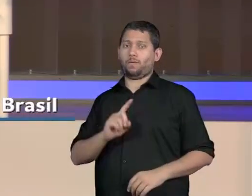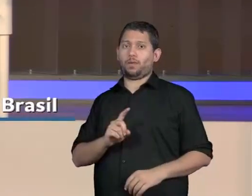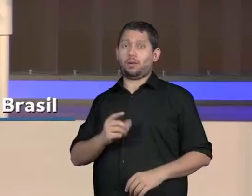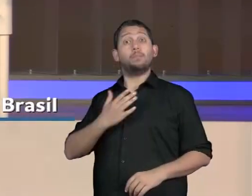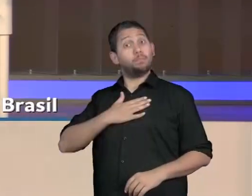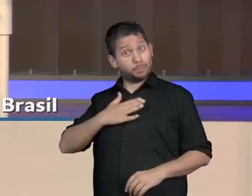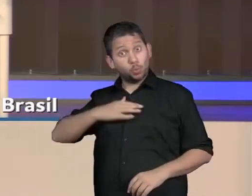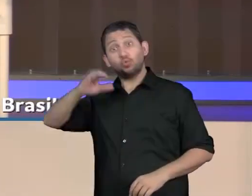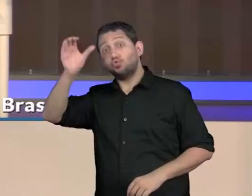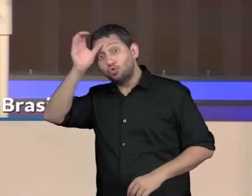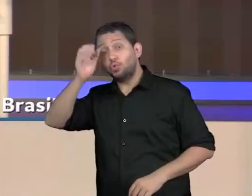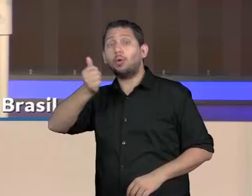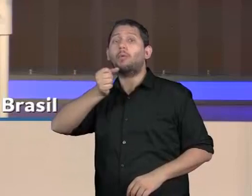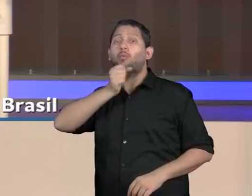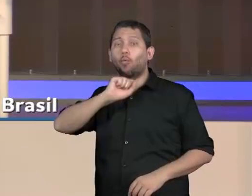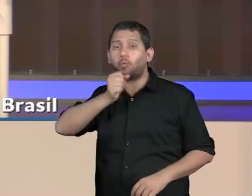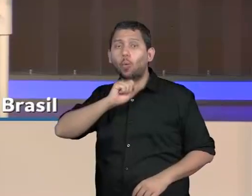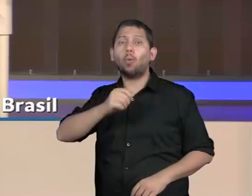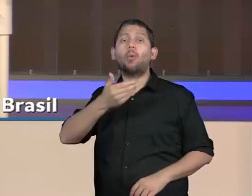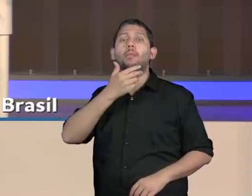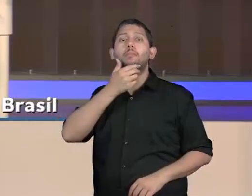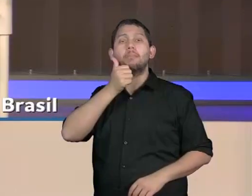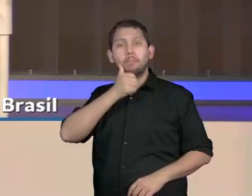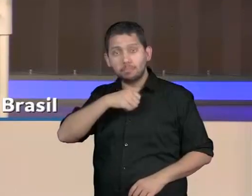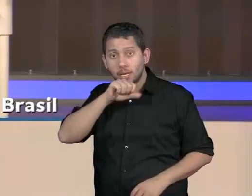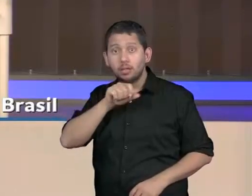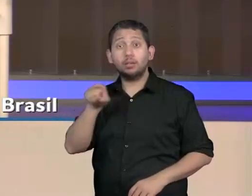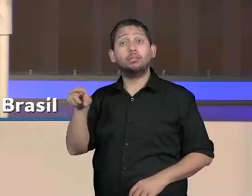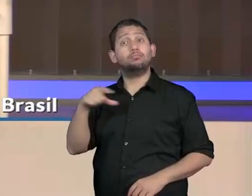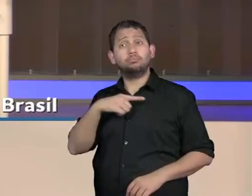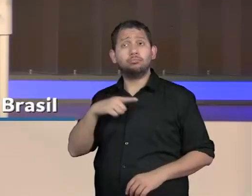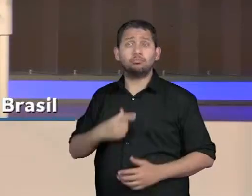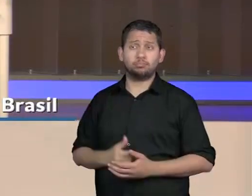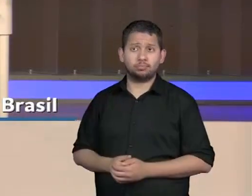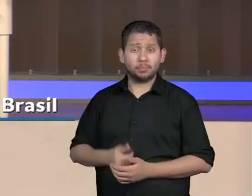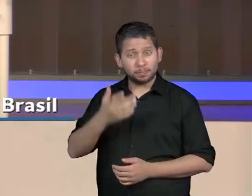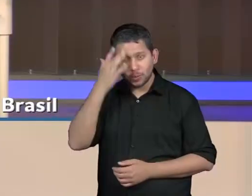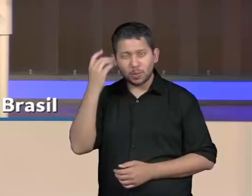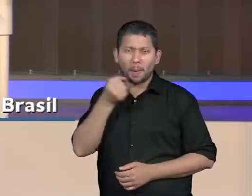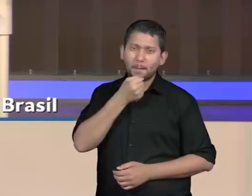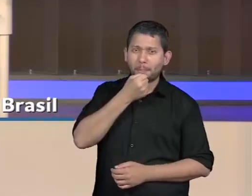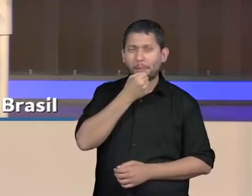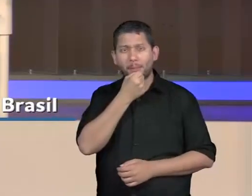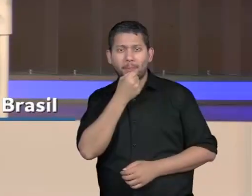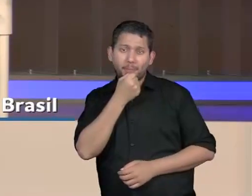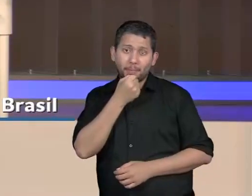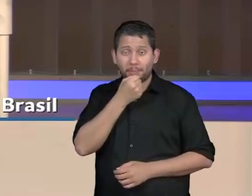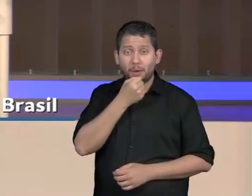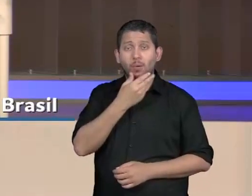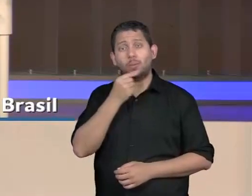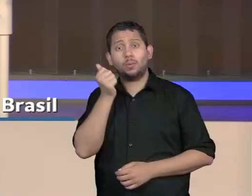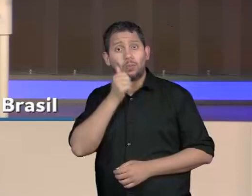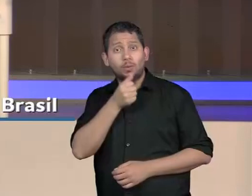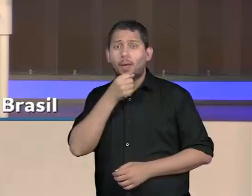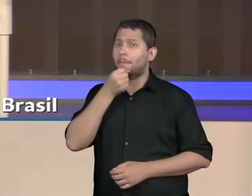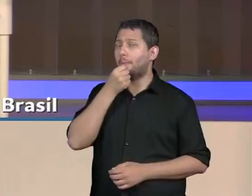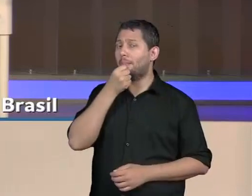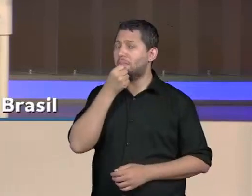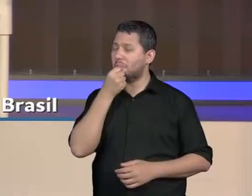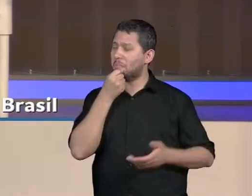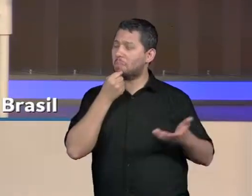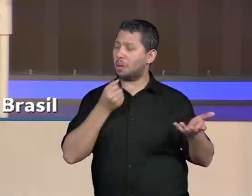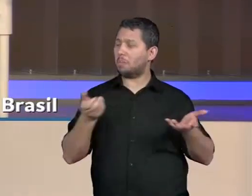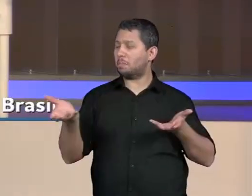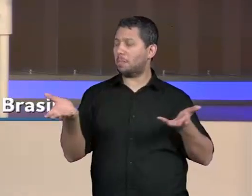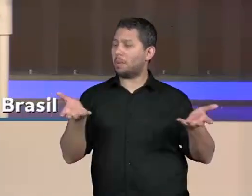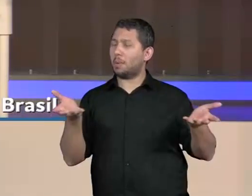tio, eles pegaram e eles ouviam os cantores, né? A Era de Ouro eram as cantoras do rádio.